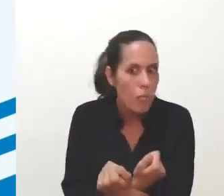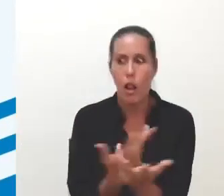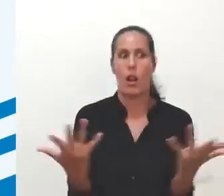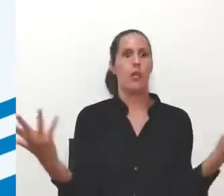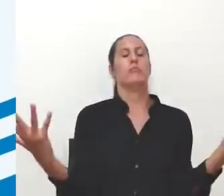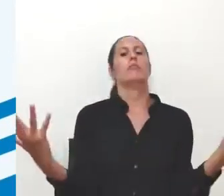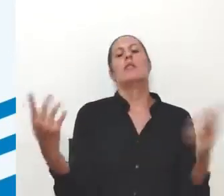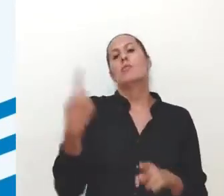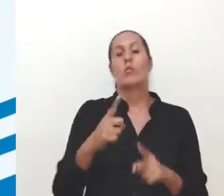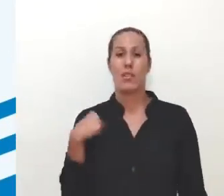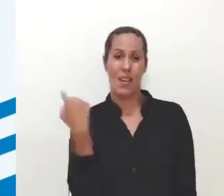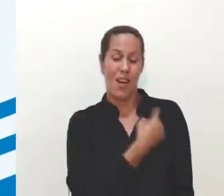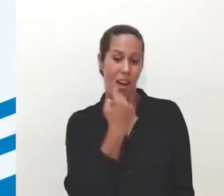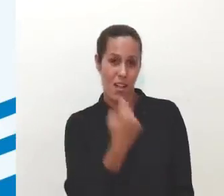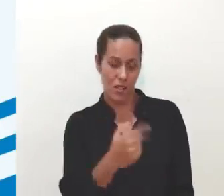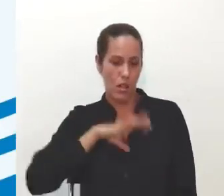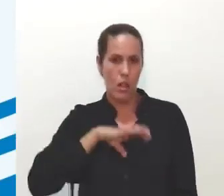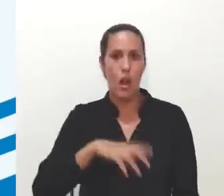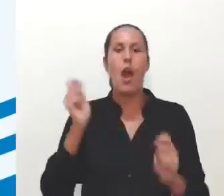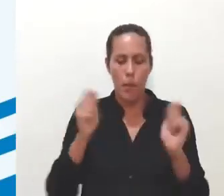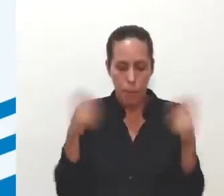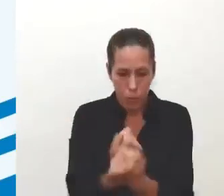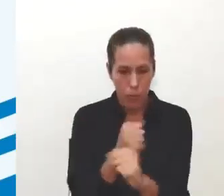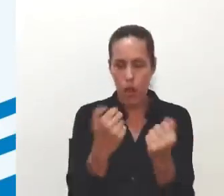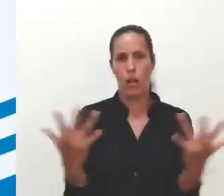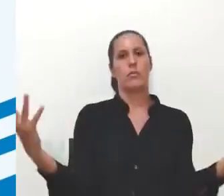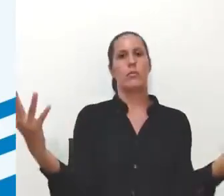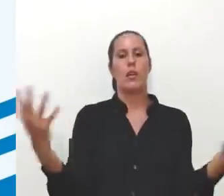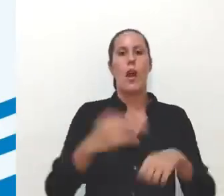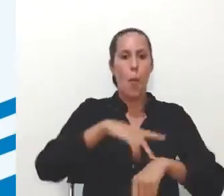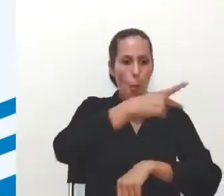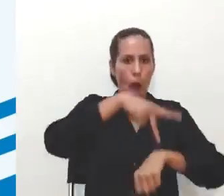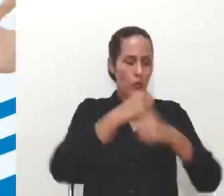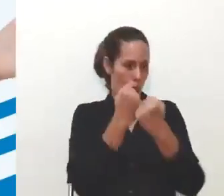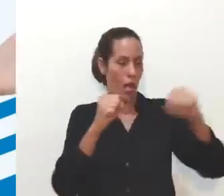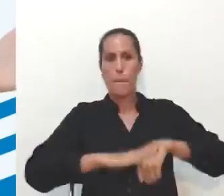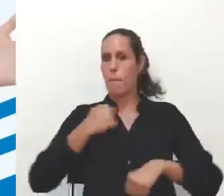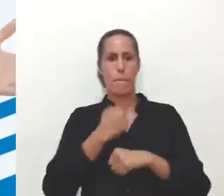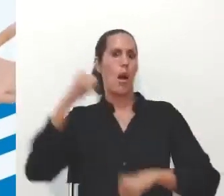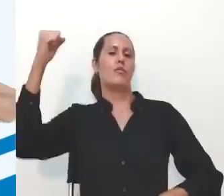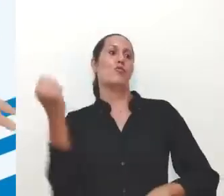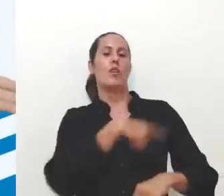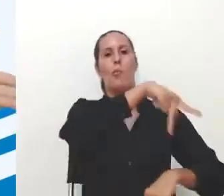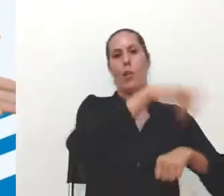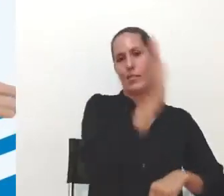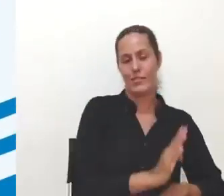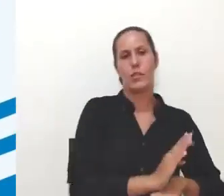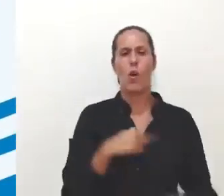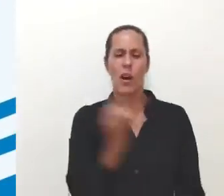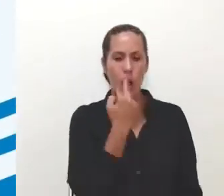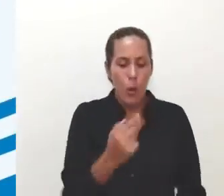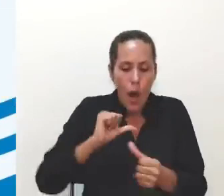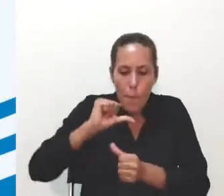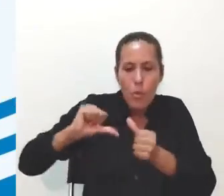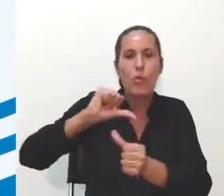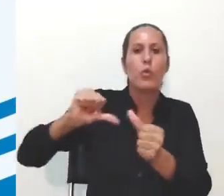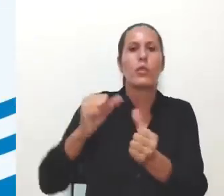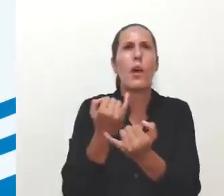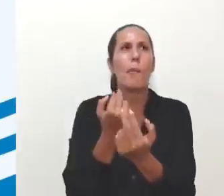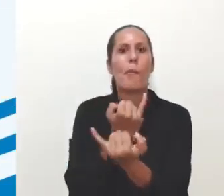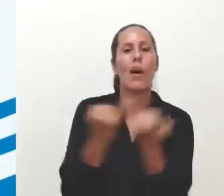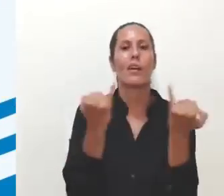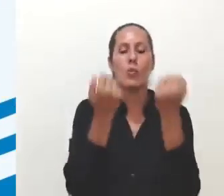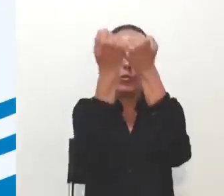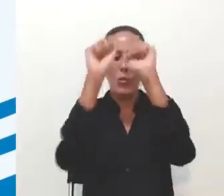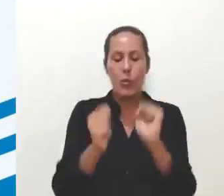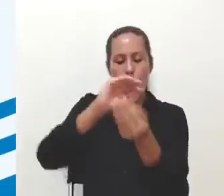texto, pois você tem que conhecer as regras antes de entrar em campo. Acredite se quiser, as possibilidades são imensas,